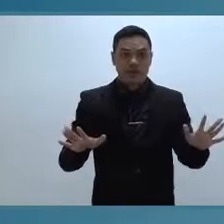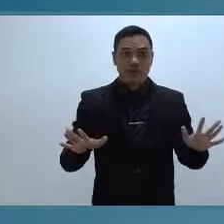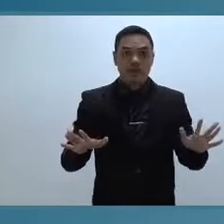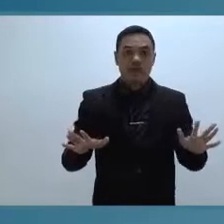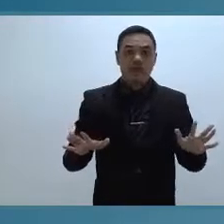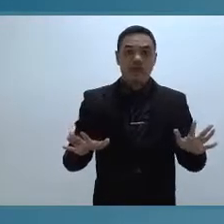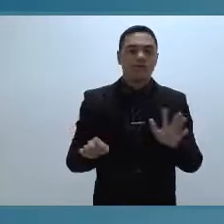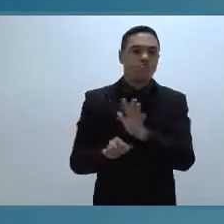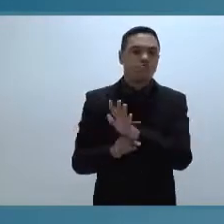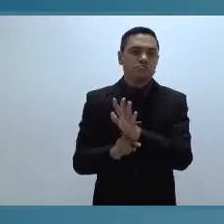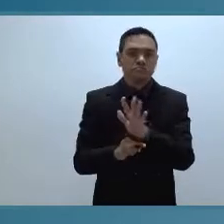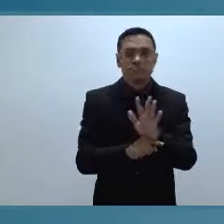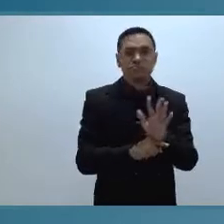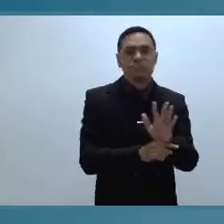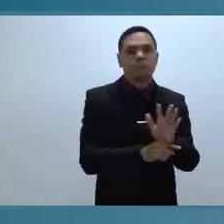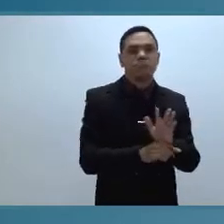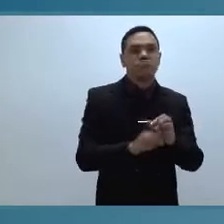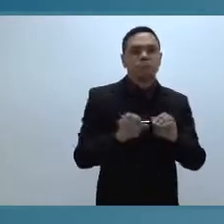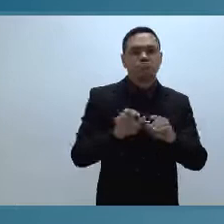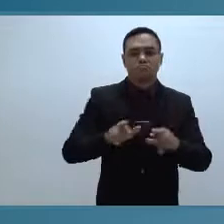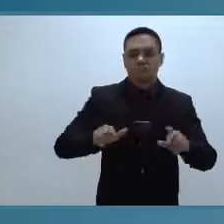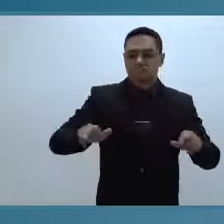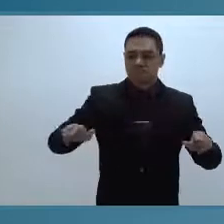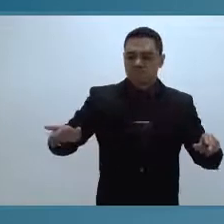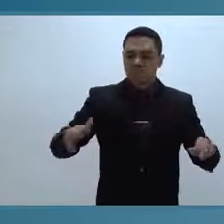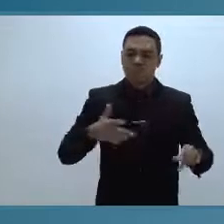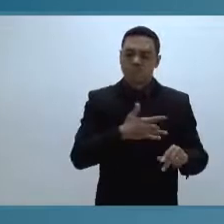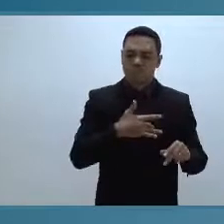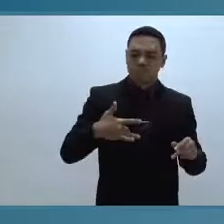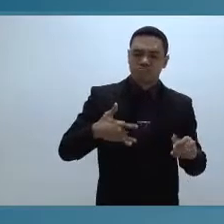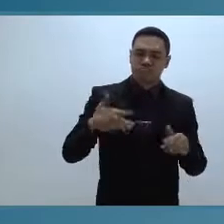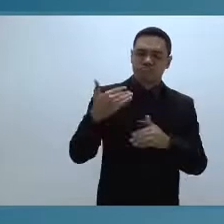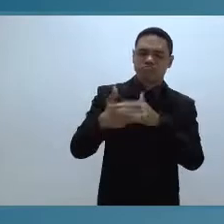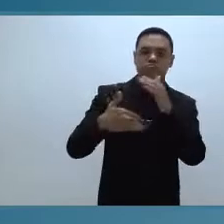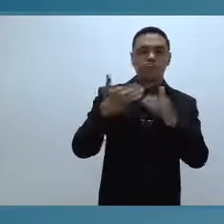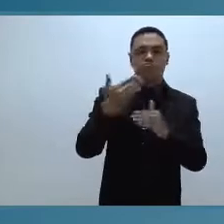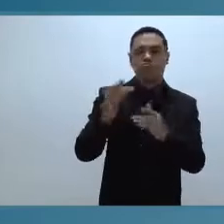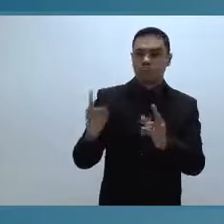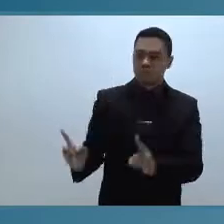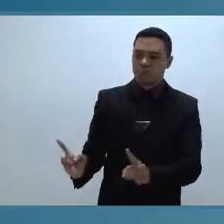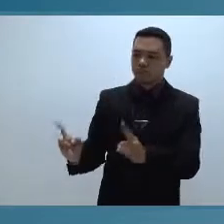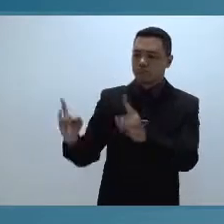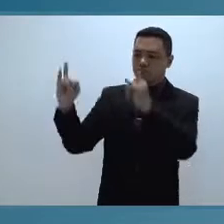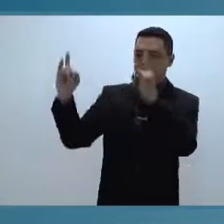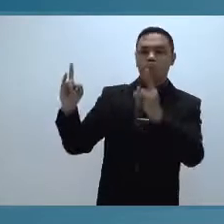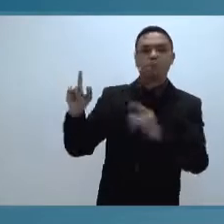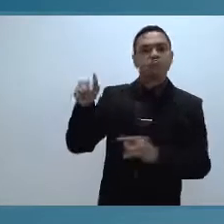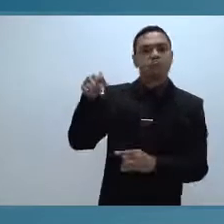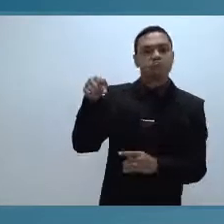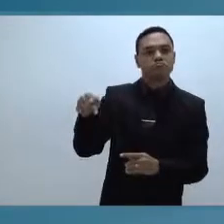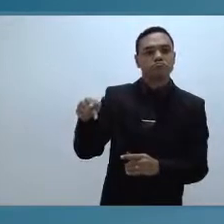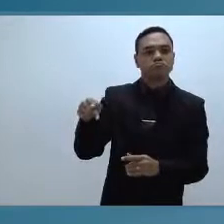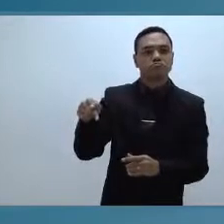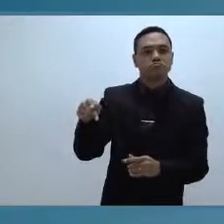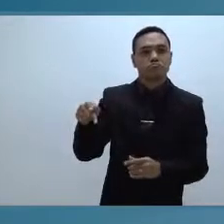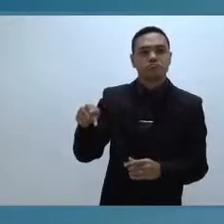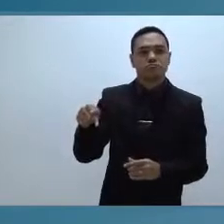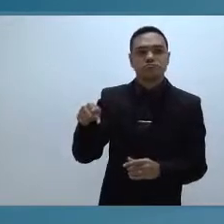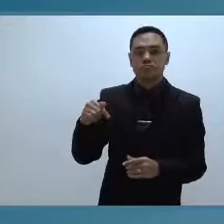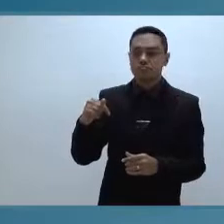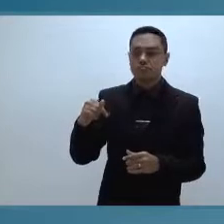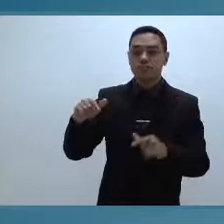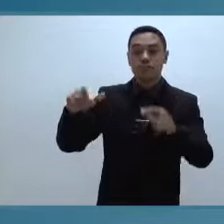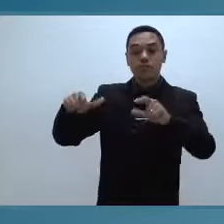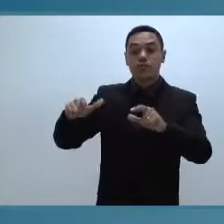saúde. Local, edifício sede, área externa dos plenários, perto dos caixas